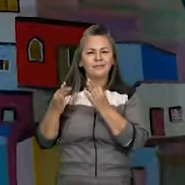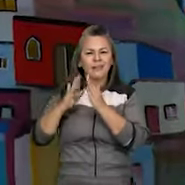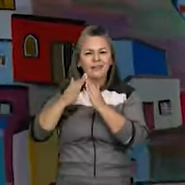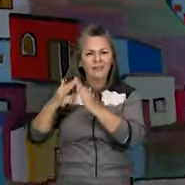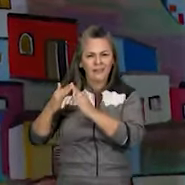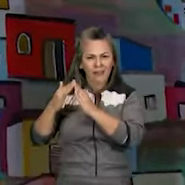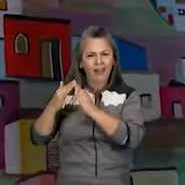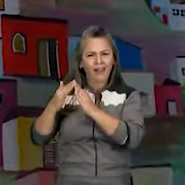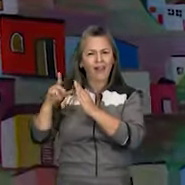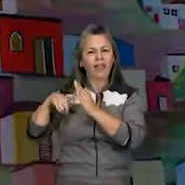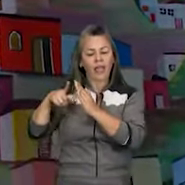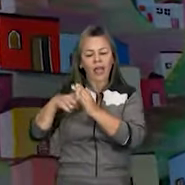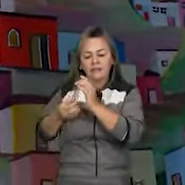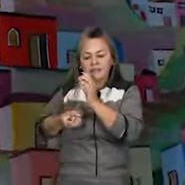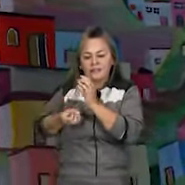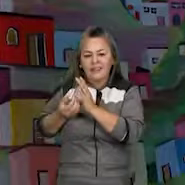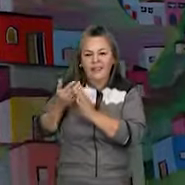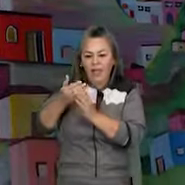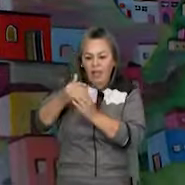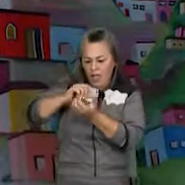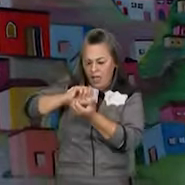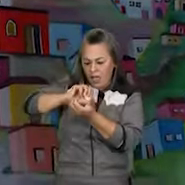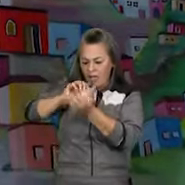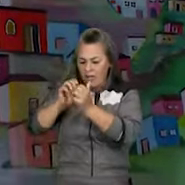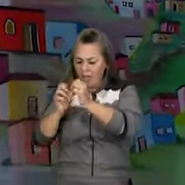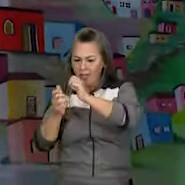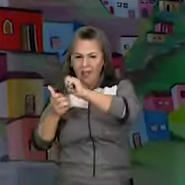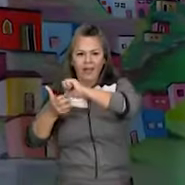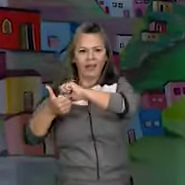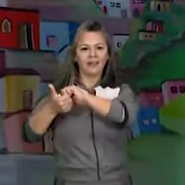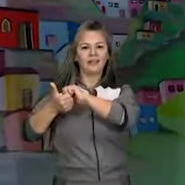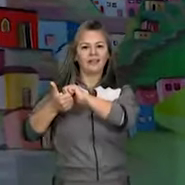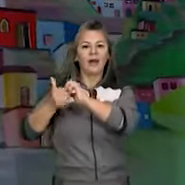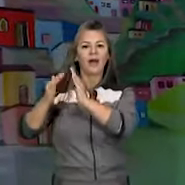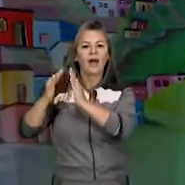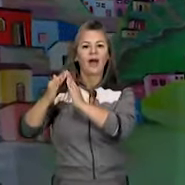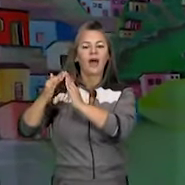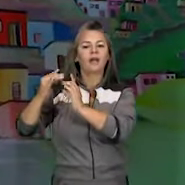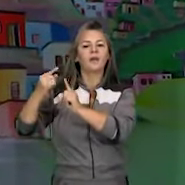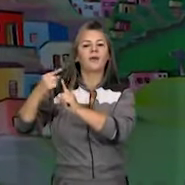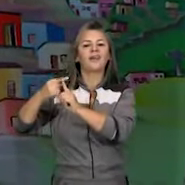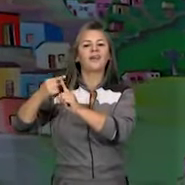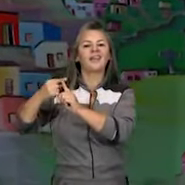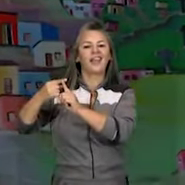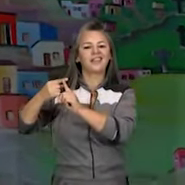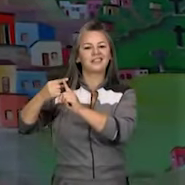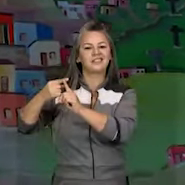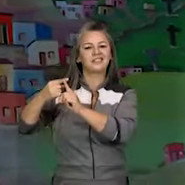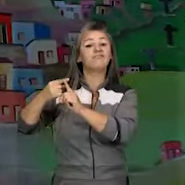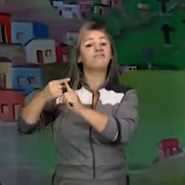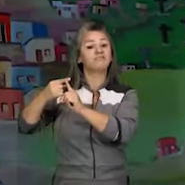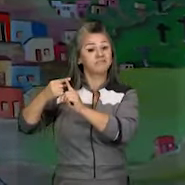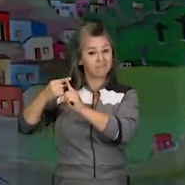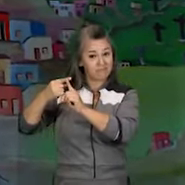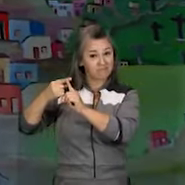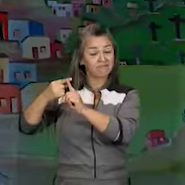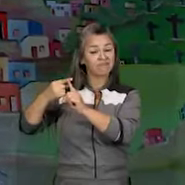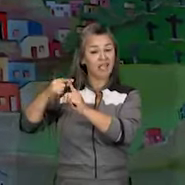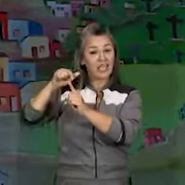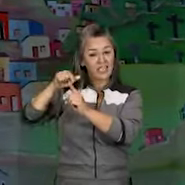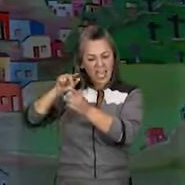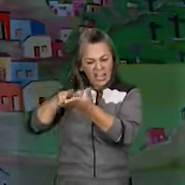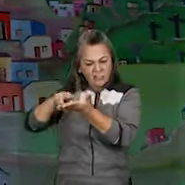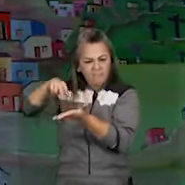muito longa e elas então resistiram a permanecer nesse lugar, uma tentativa de expulsão desse grupo de mulheres